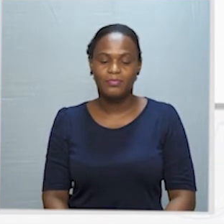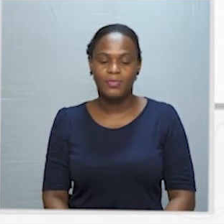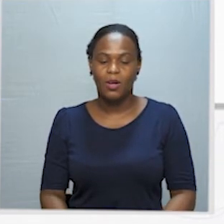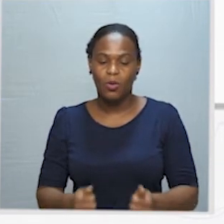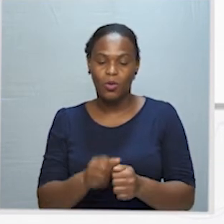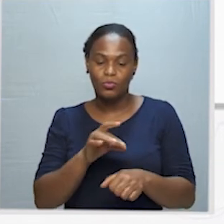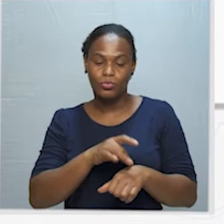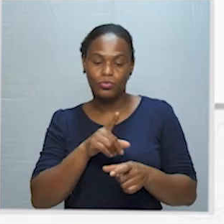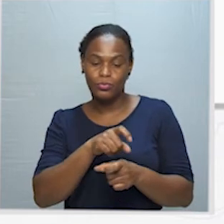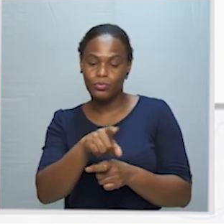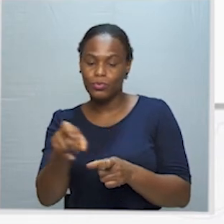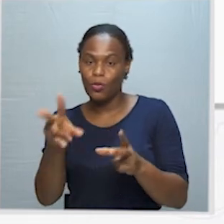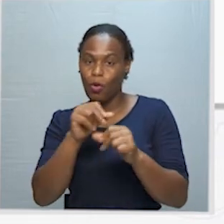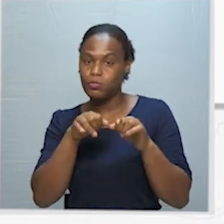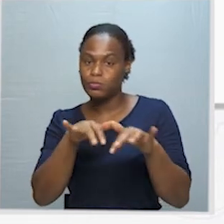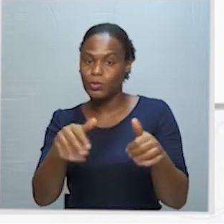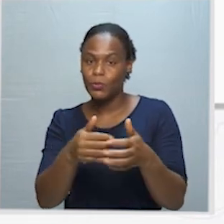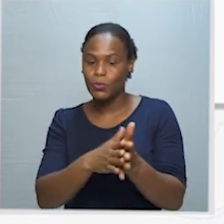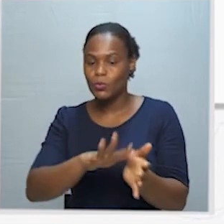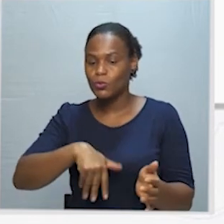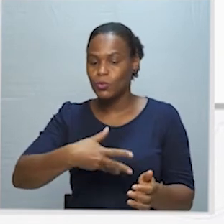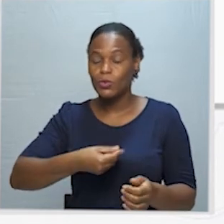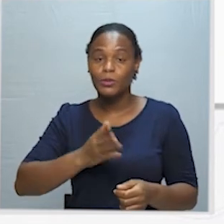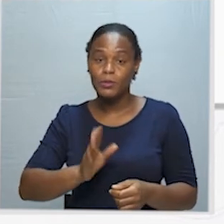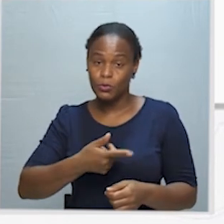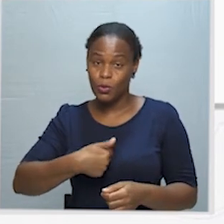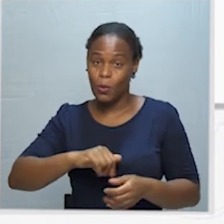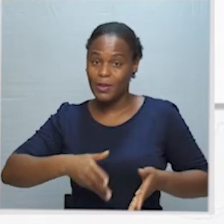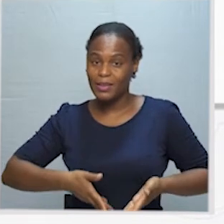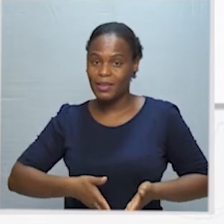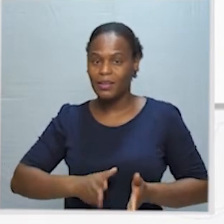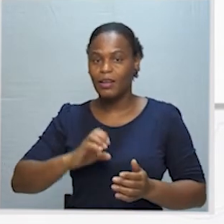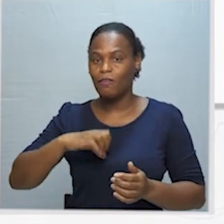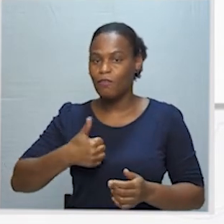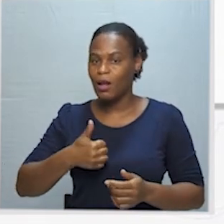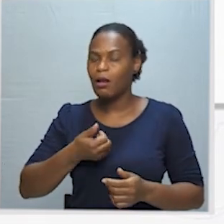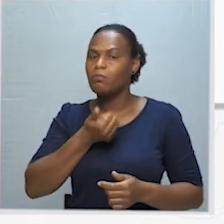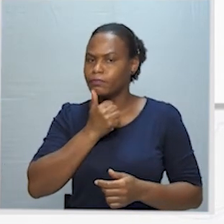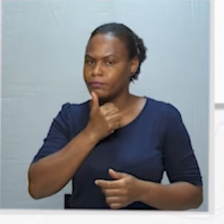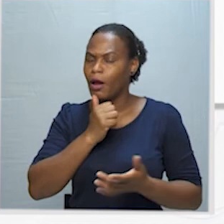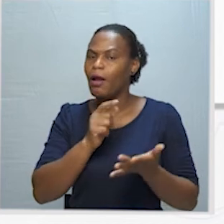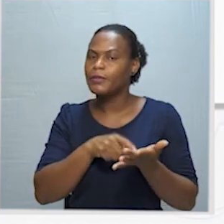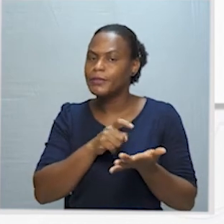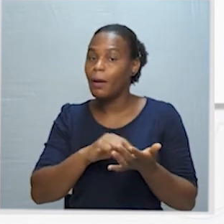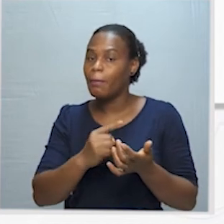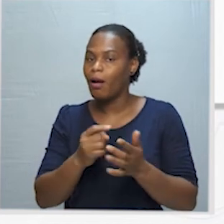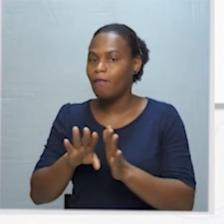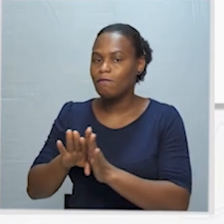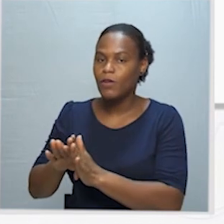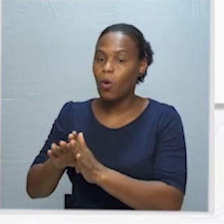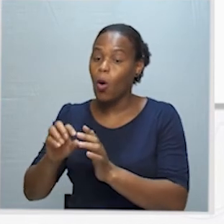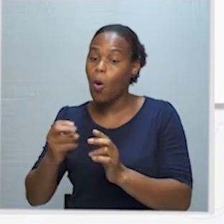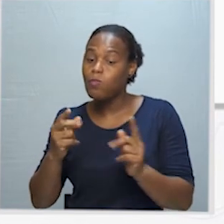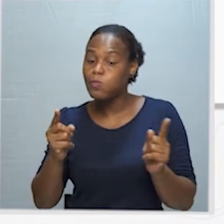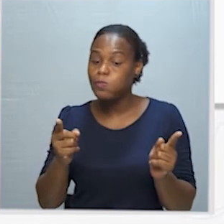Com a disseminação do novo coronavírus por todo o mundo, é preciso que nós, cabo-verdianos, tomemos as medidas necessárias para